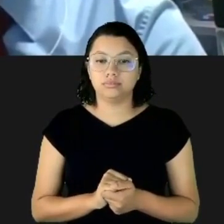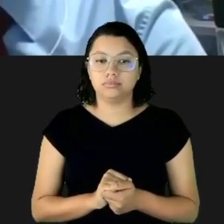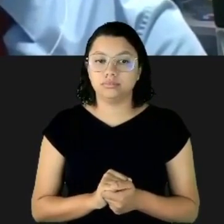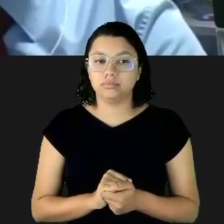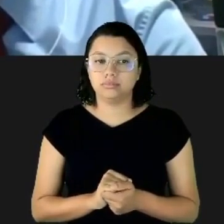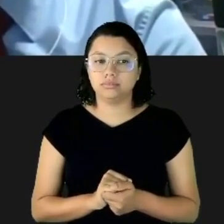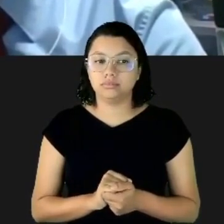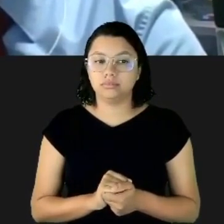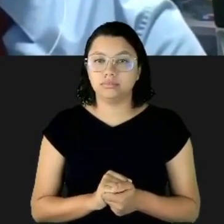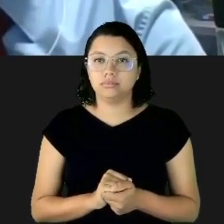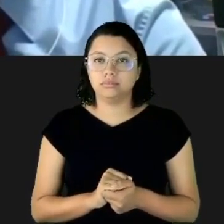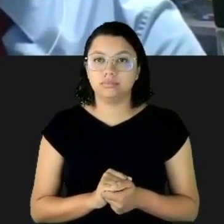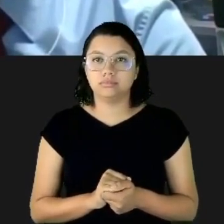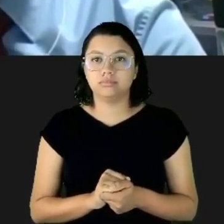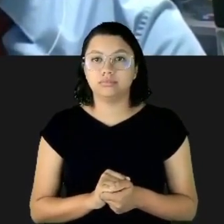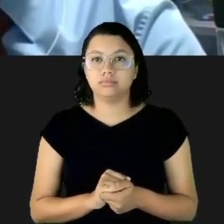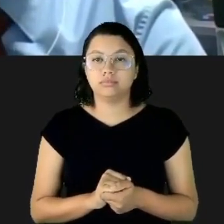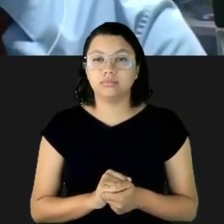você copia